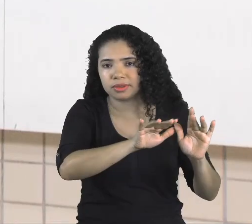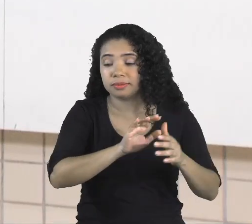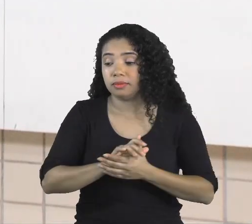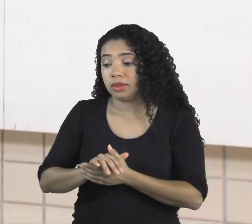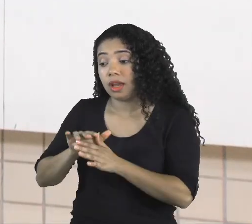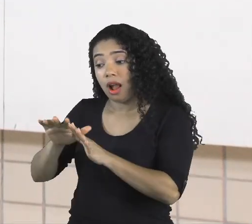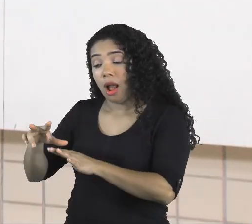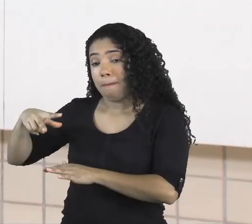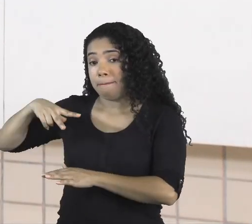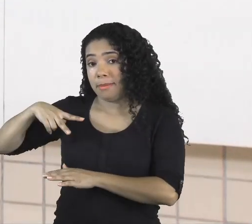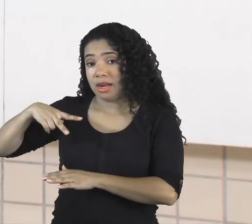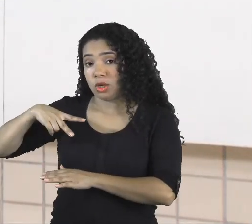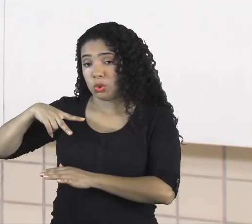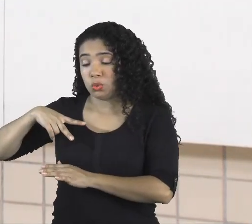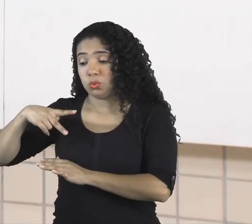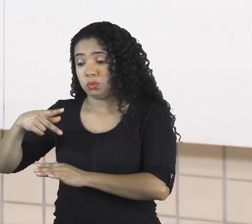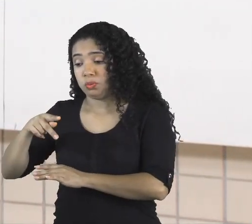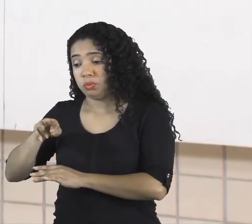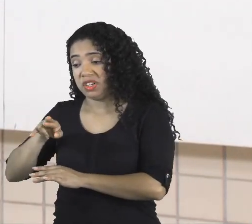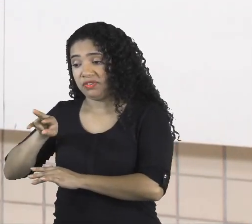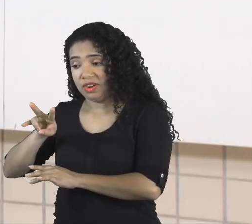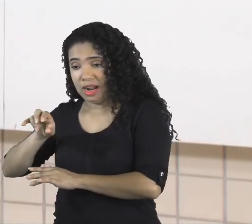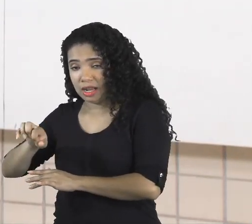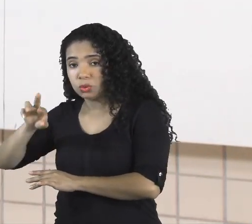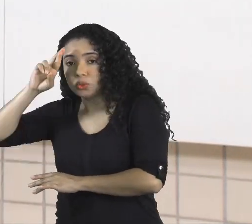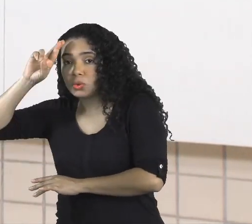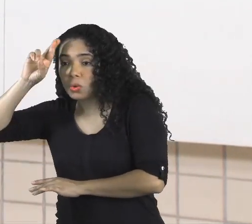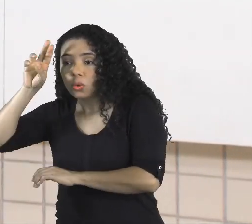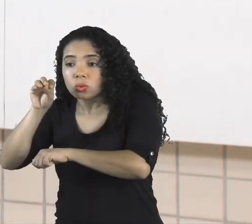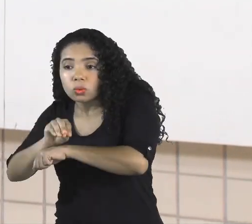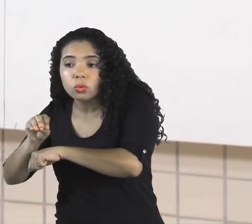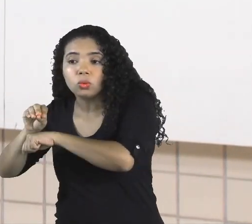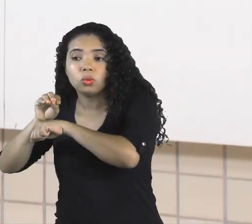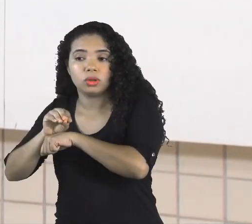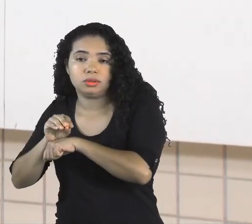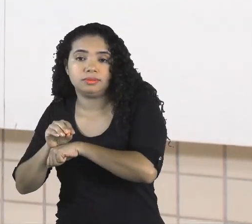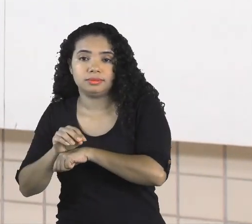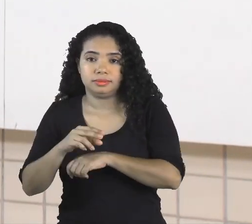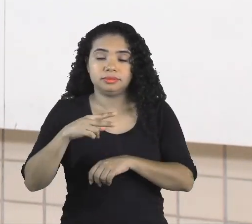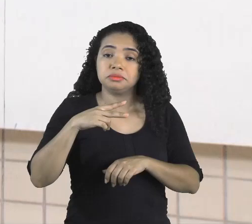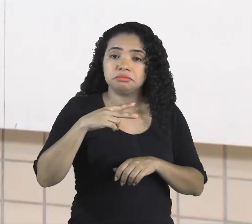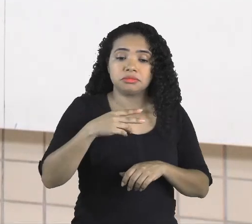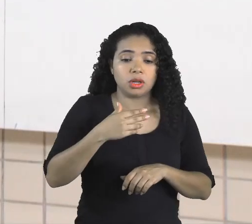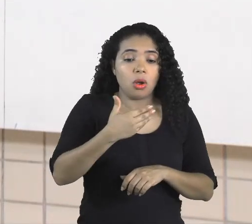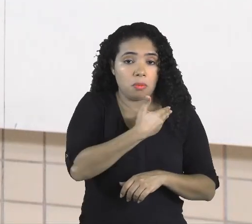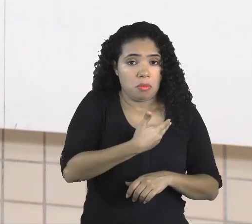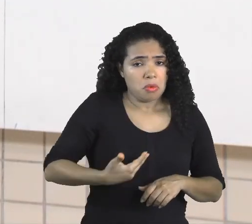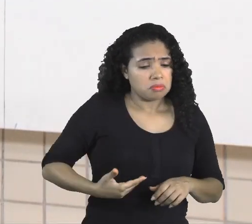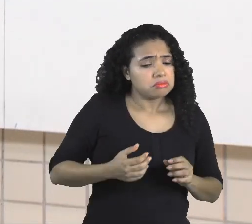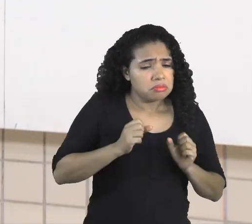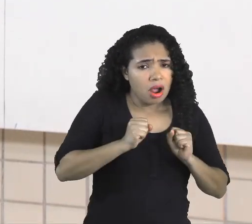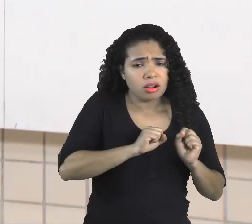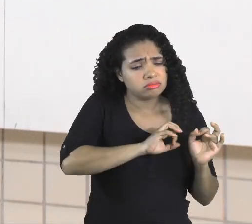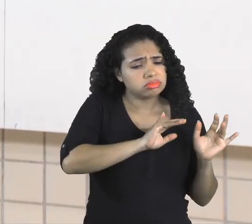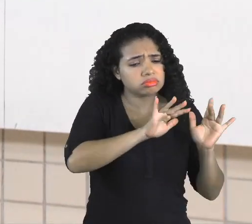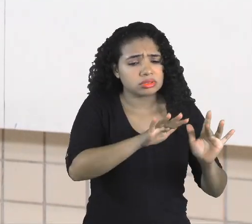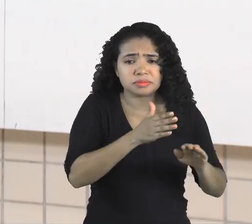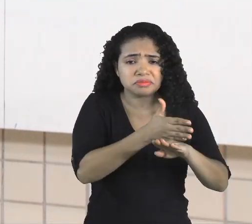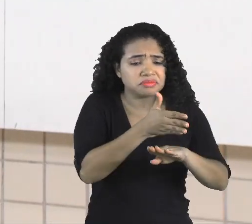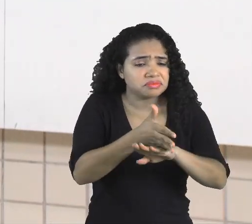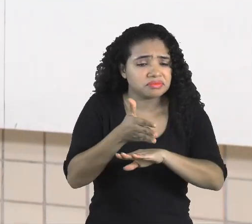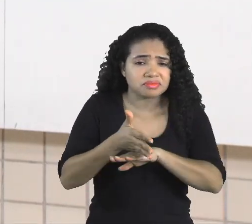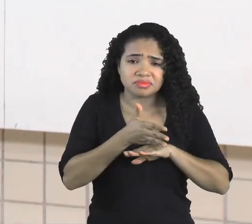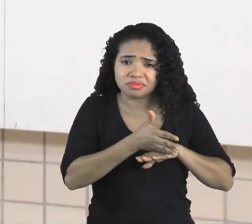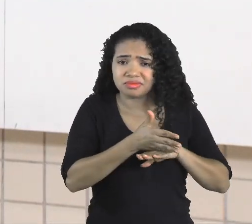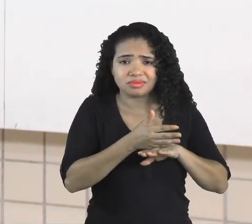dono que cuida, é o dono que mantém a conservação dele. Público você pode, você tem acesso. O privado não, a não ser que a